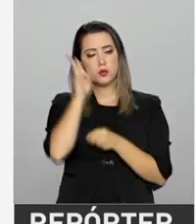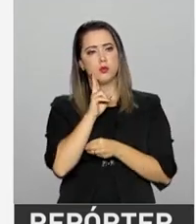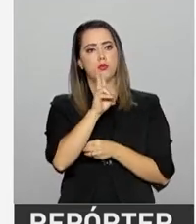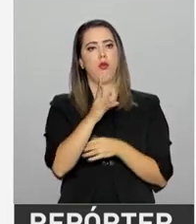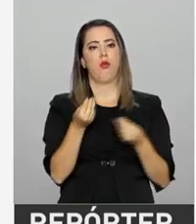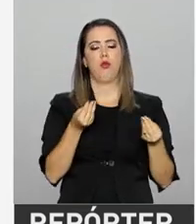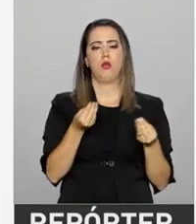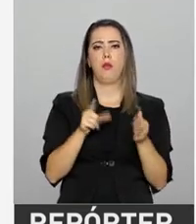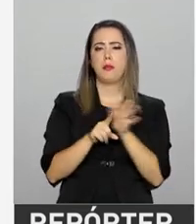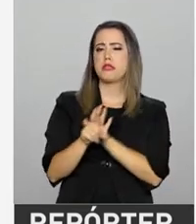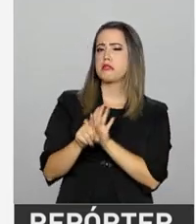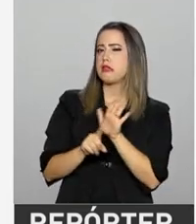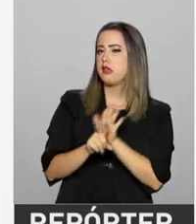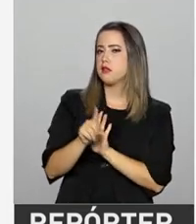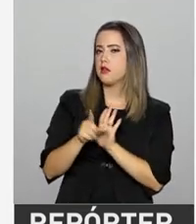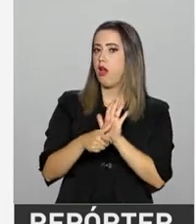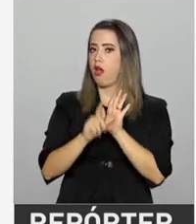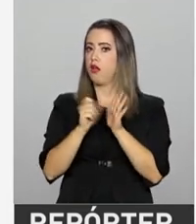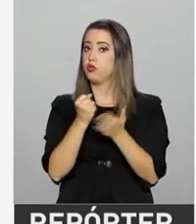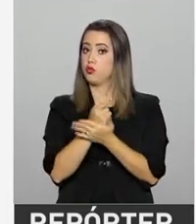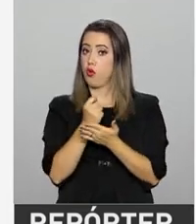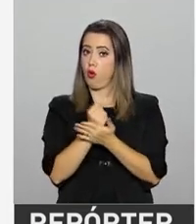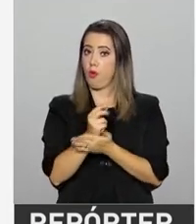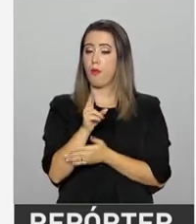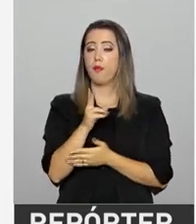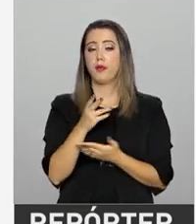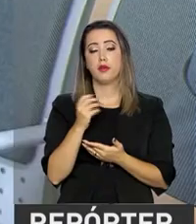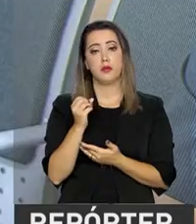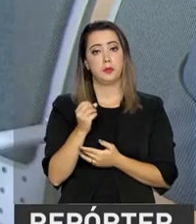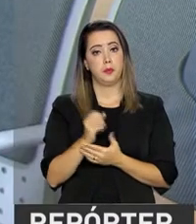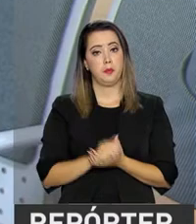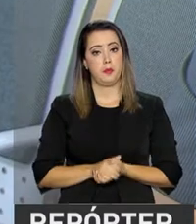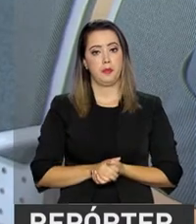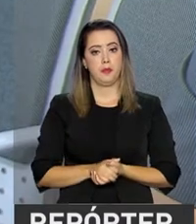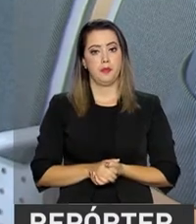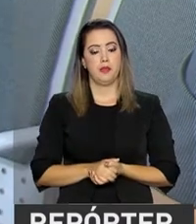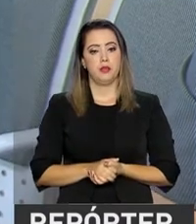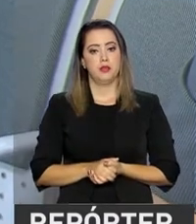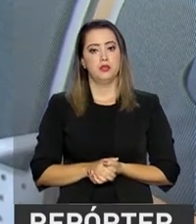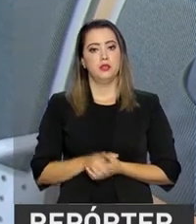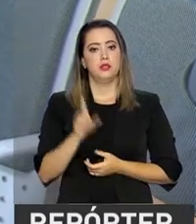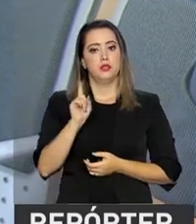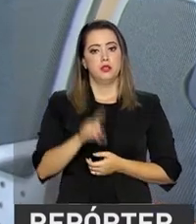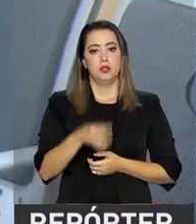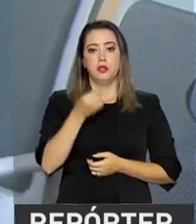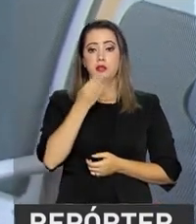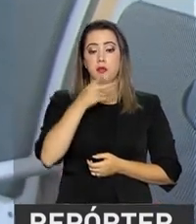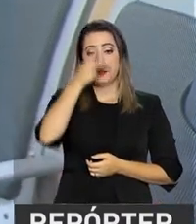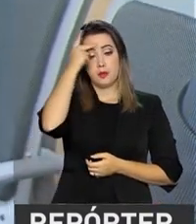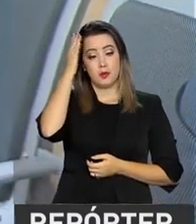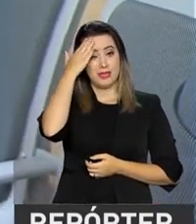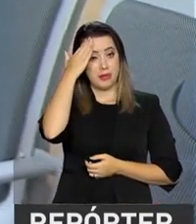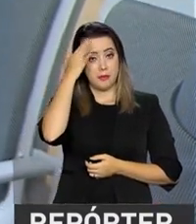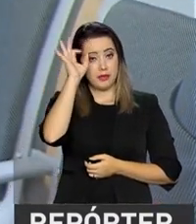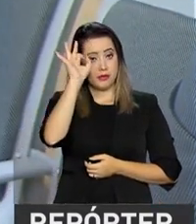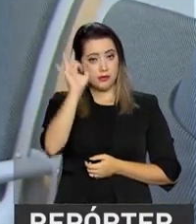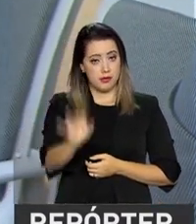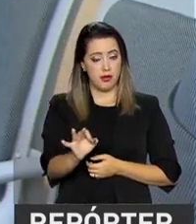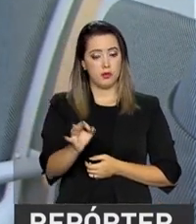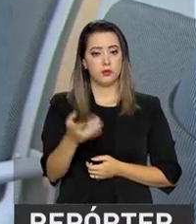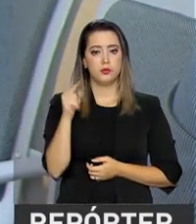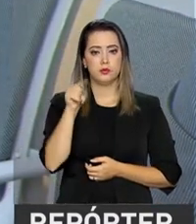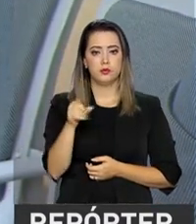ferramenta de pesquisa antes de comprar um produto ou serviço é mais uma ferramenta o consumidor se orientar tal